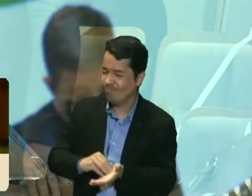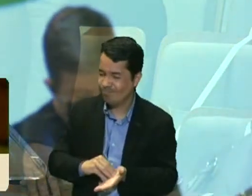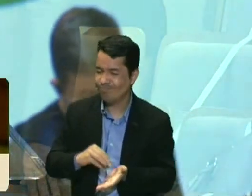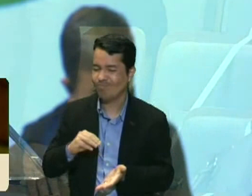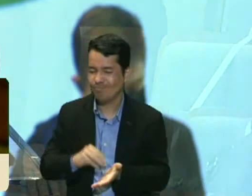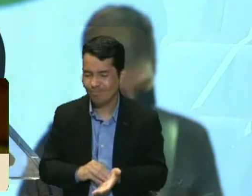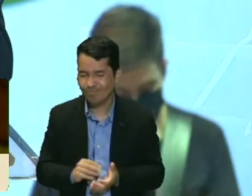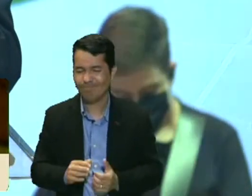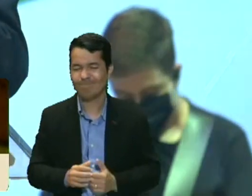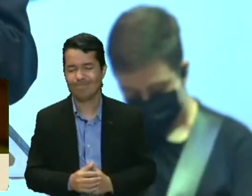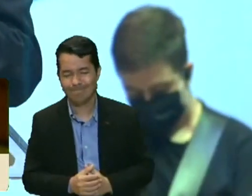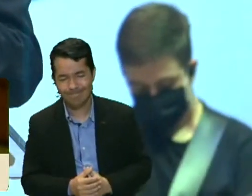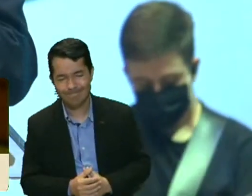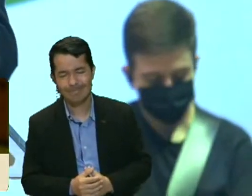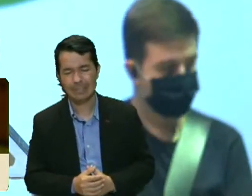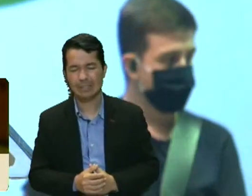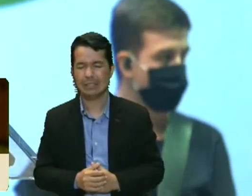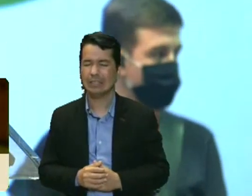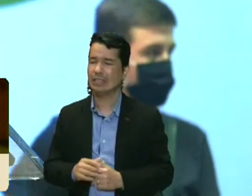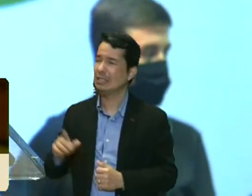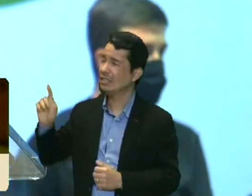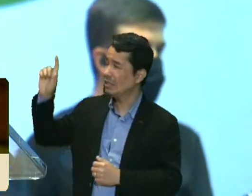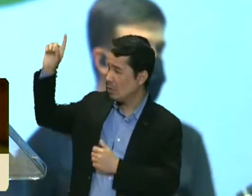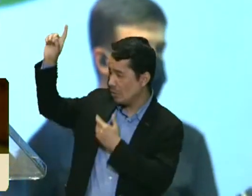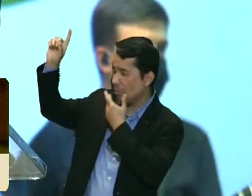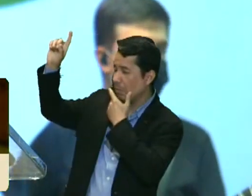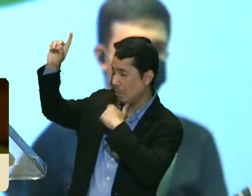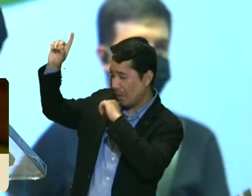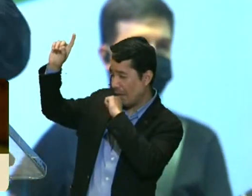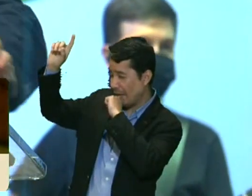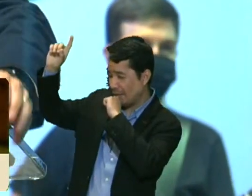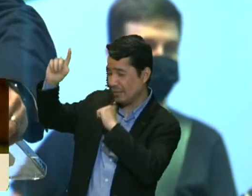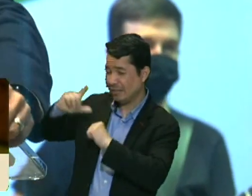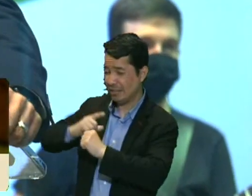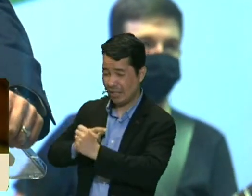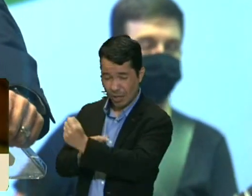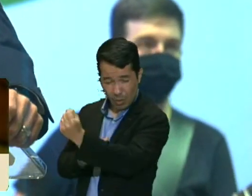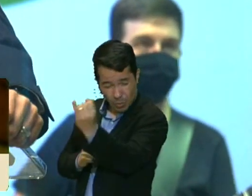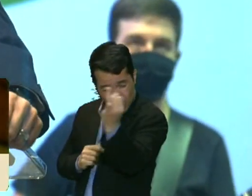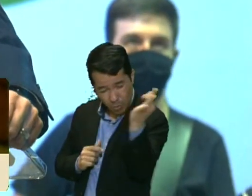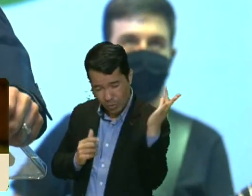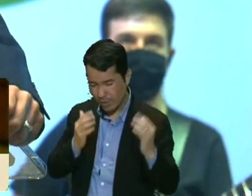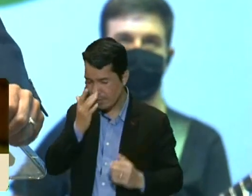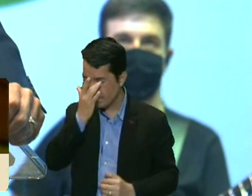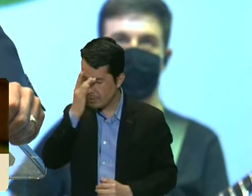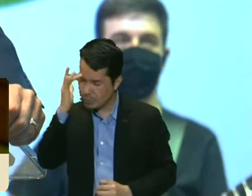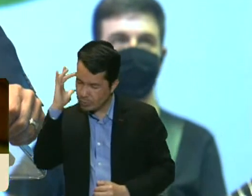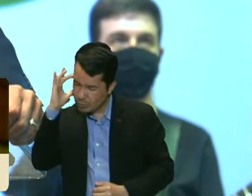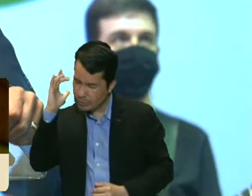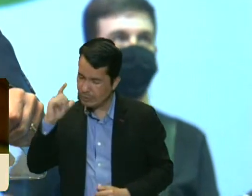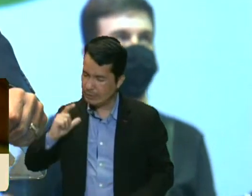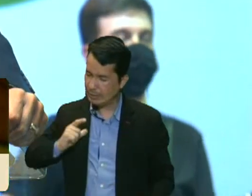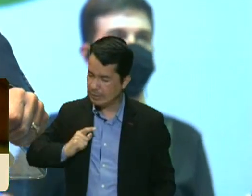Pai, muitos dos teus filhos que estão aqui, com cada um deles o Senhor falou de formas diferentes.